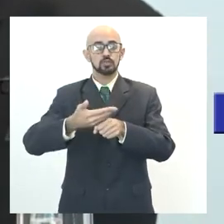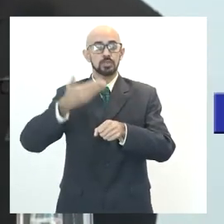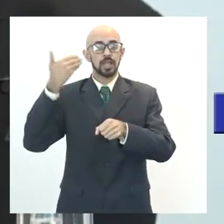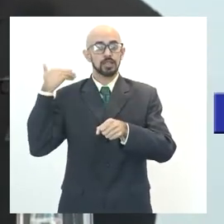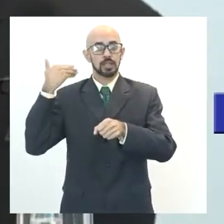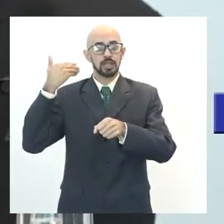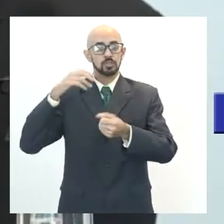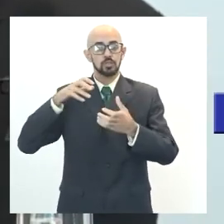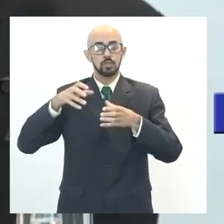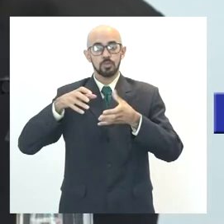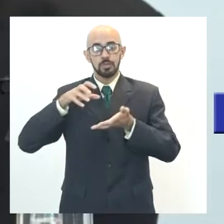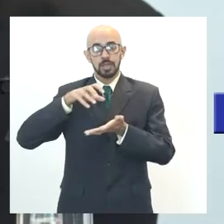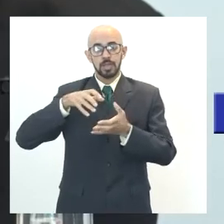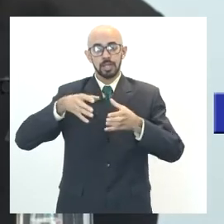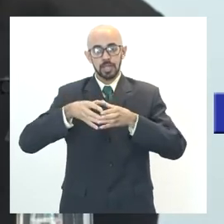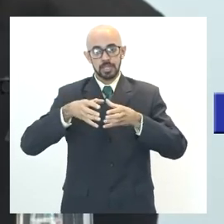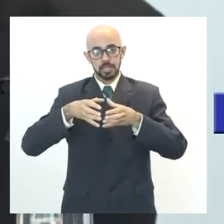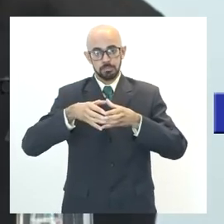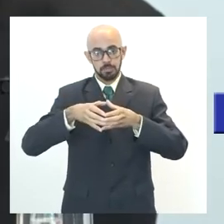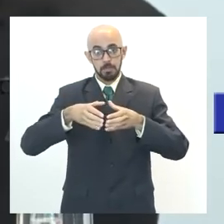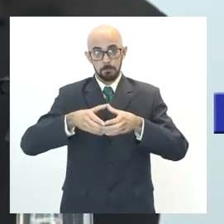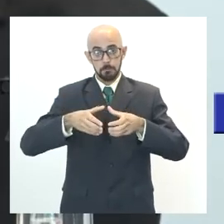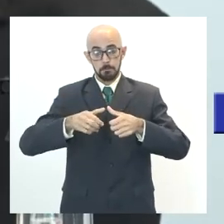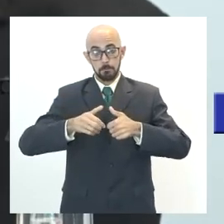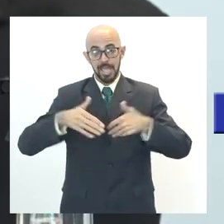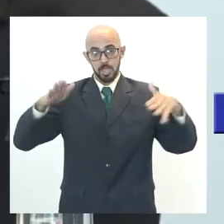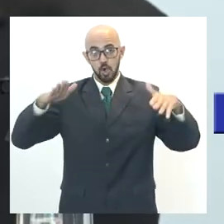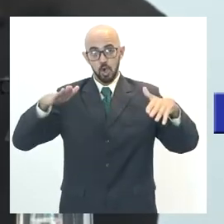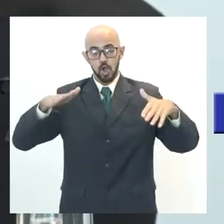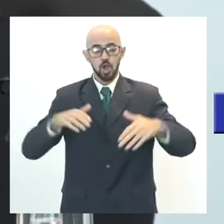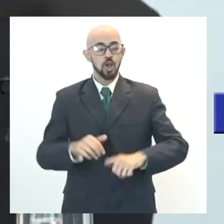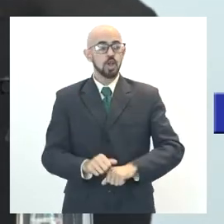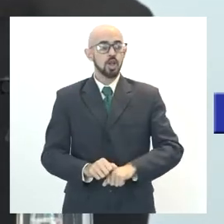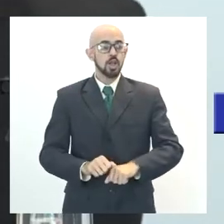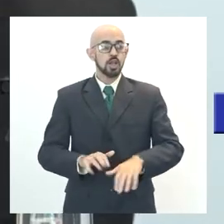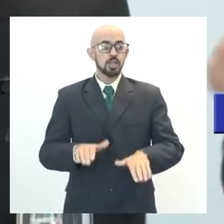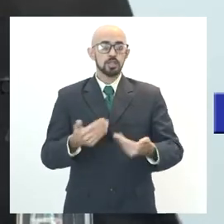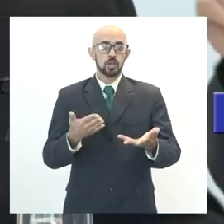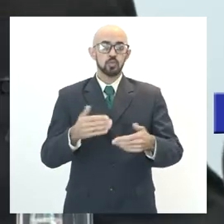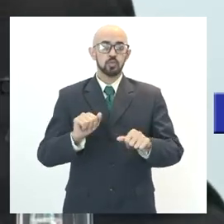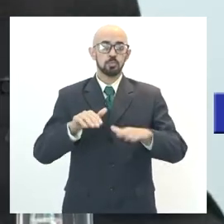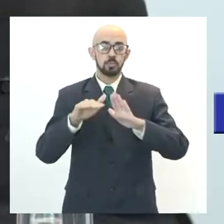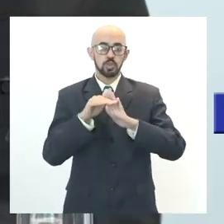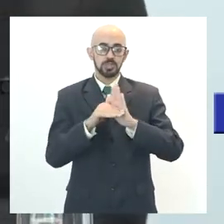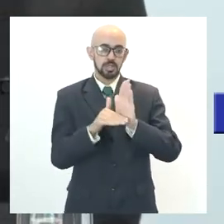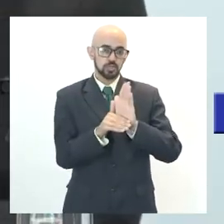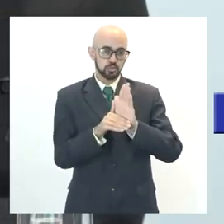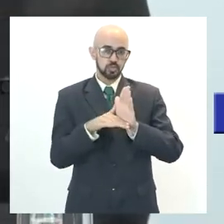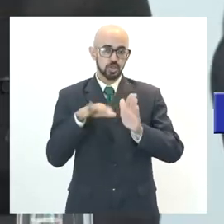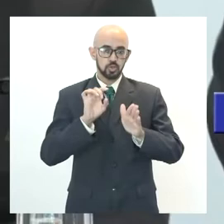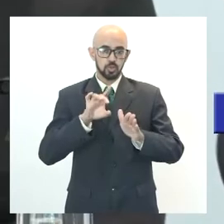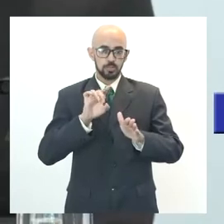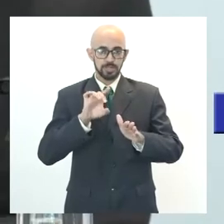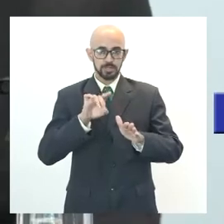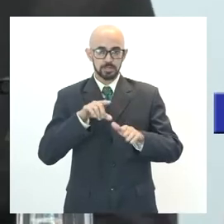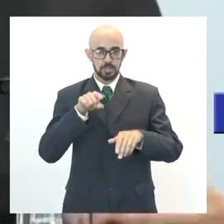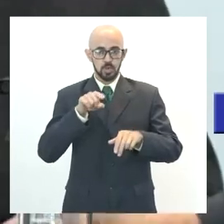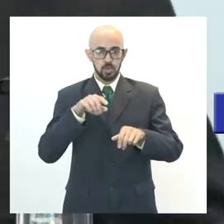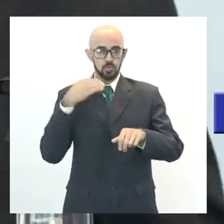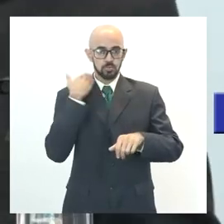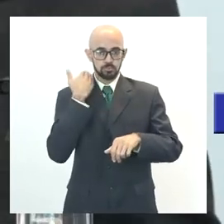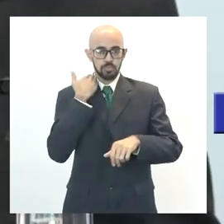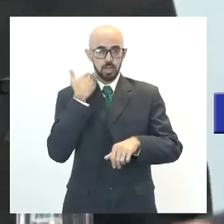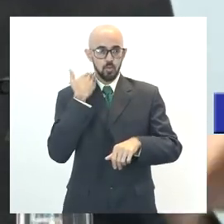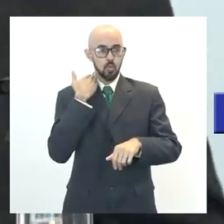equipe bem maior no processo de automação bancária e nós fizemos um determinado exercício em uma me